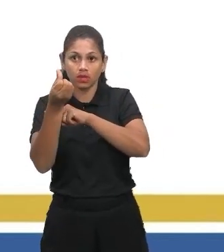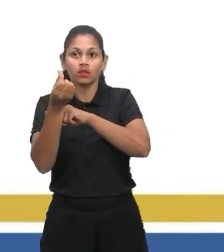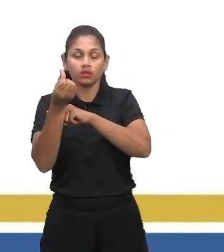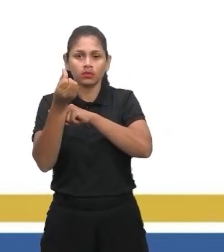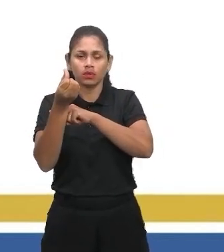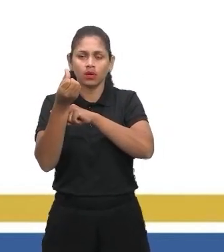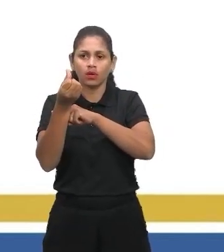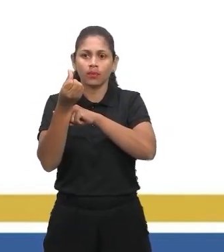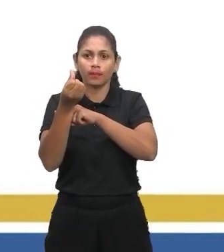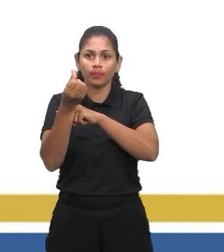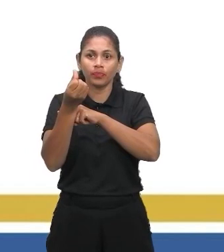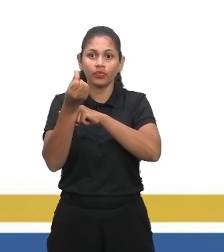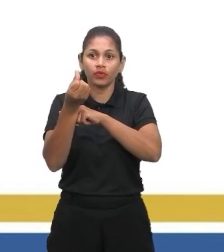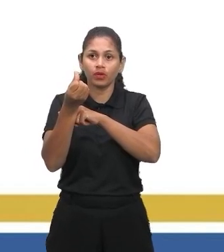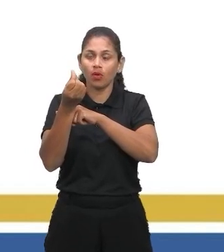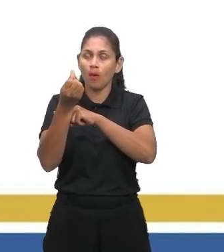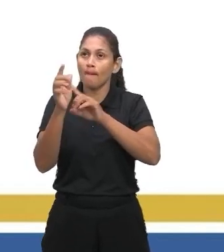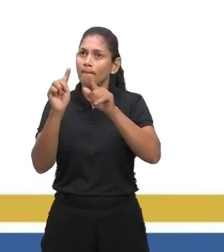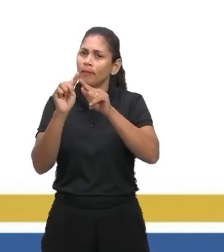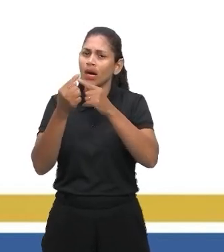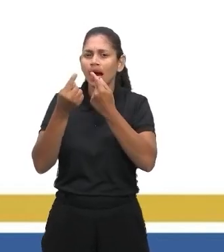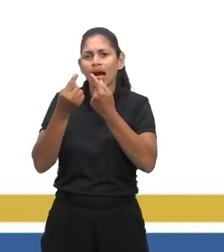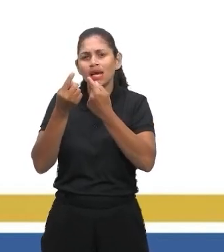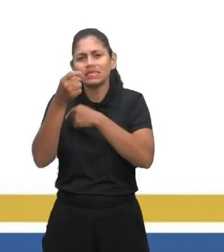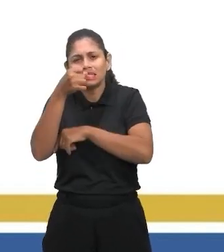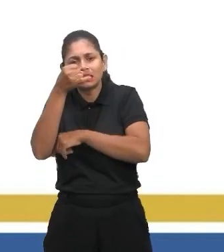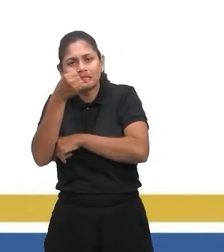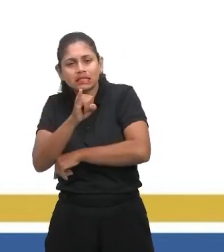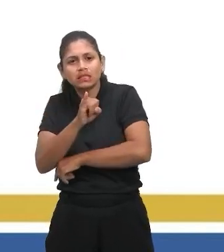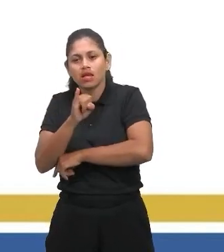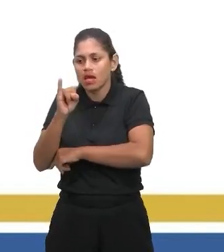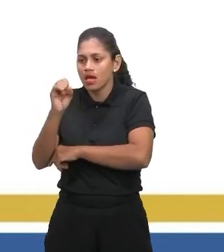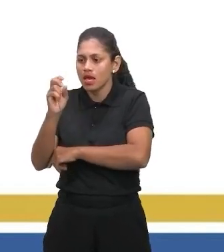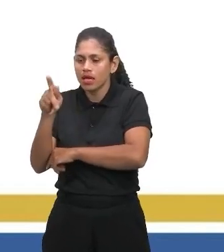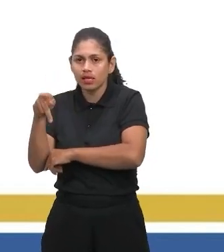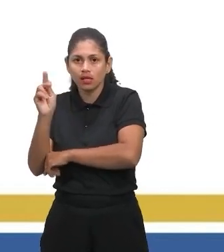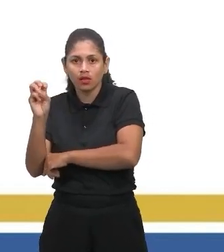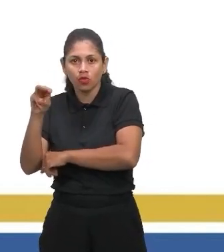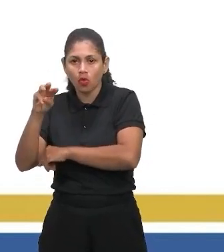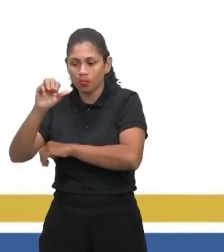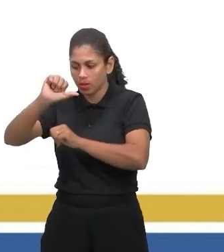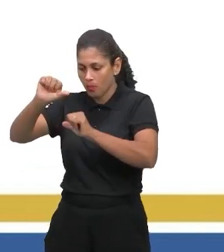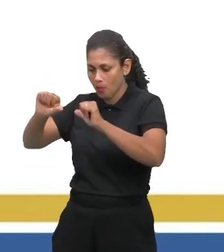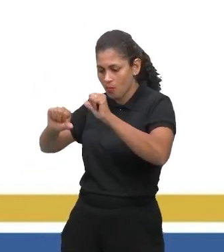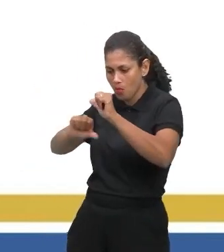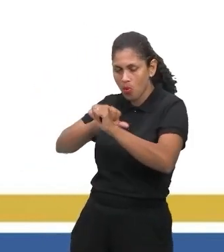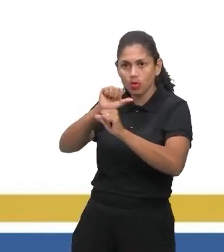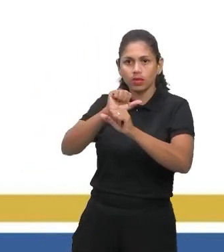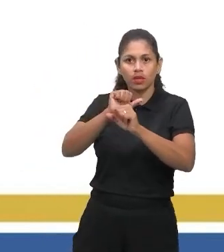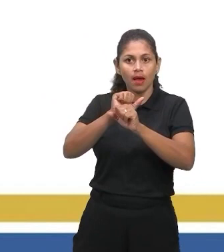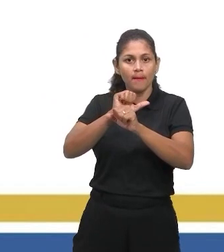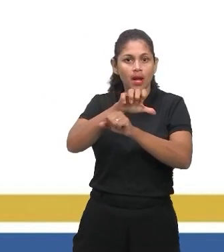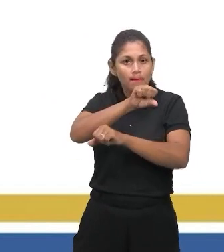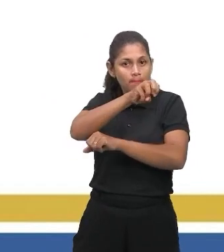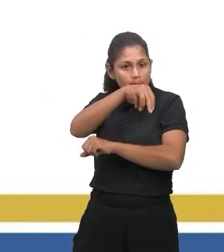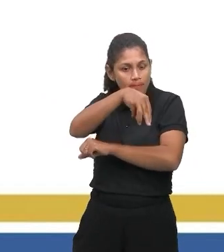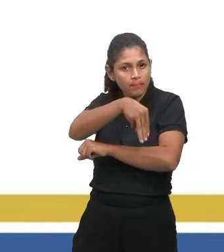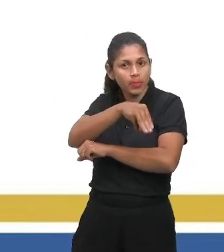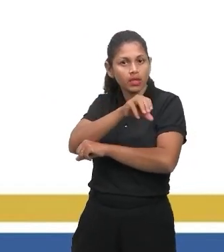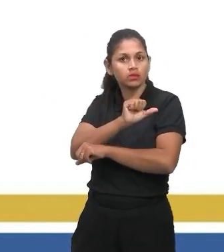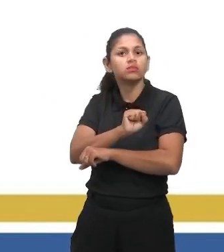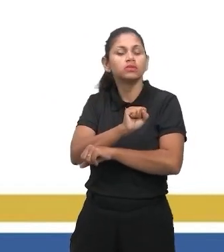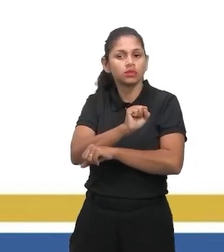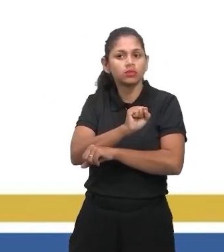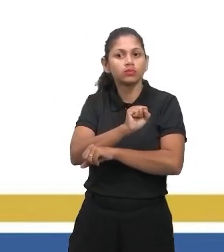por hora para metros por segundo, eu divido por 3,6. Então aqui temos um exemplo. Ao chutar uma bola,